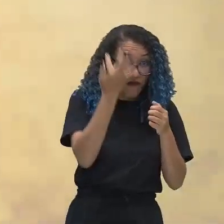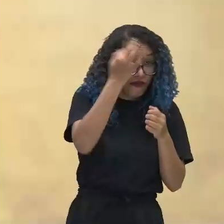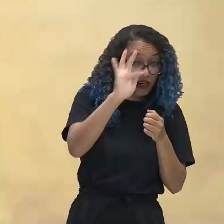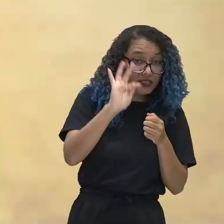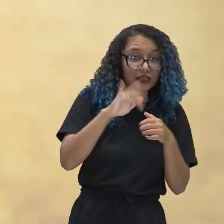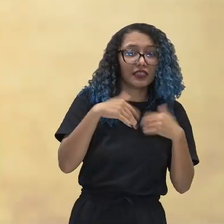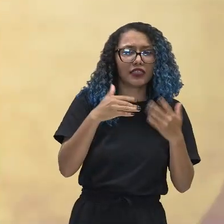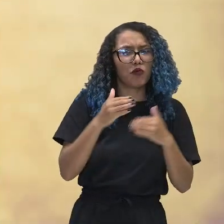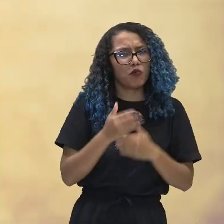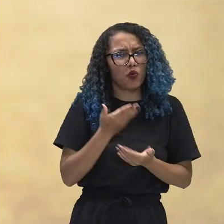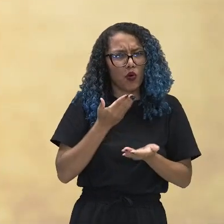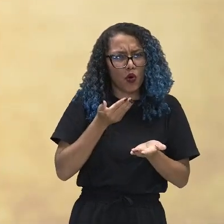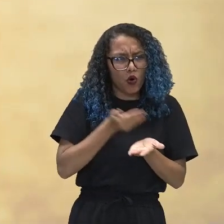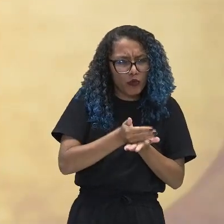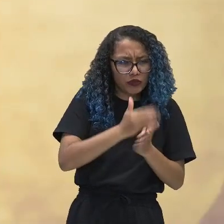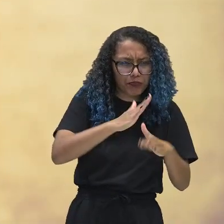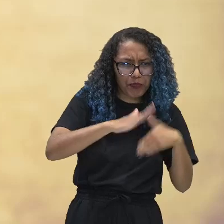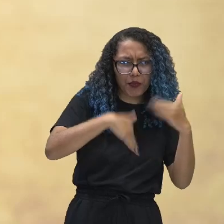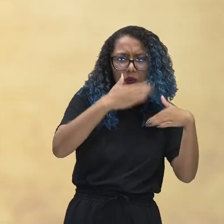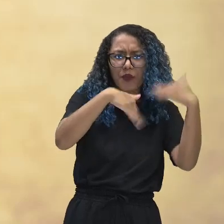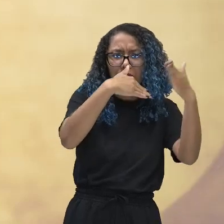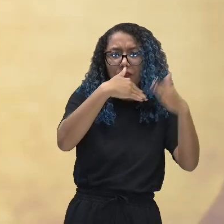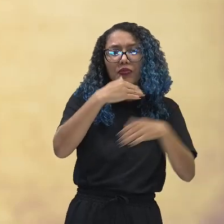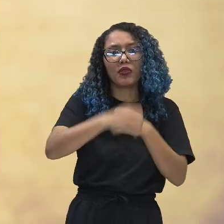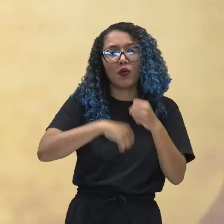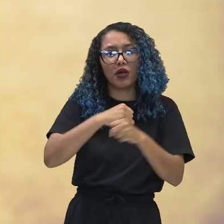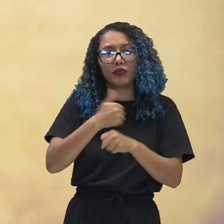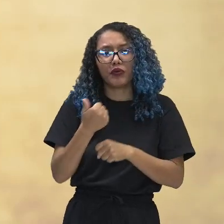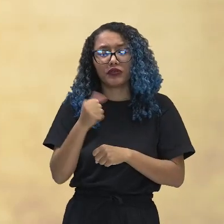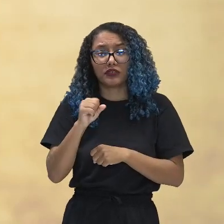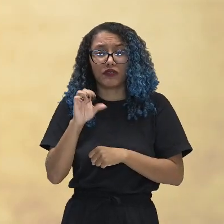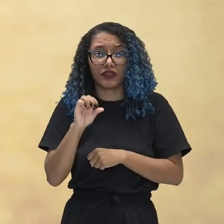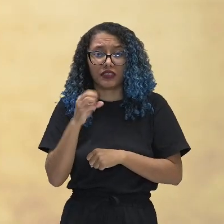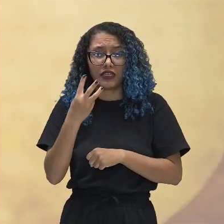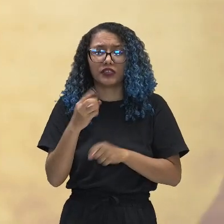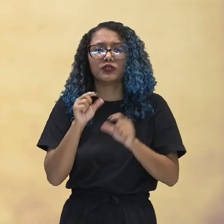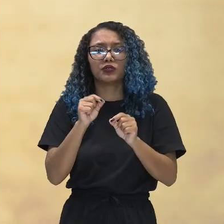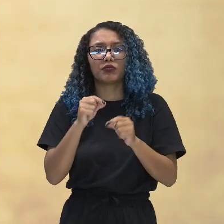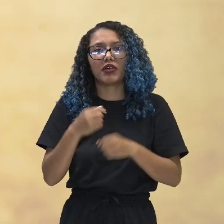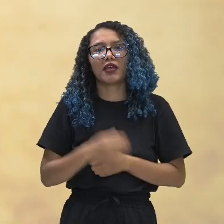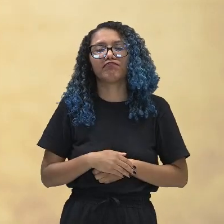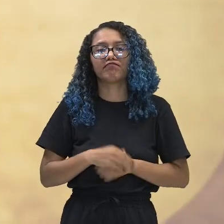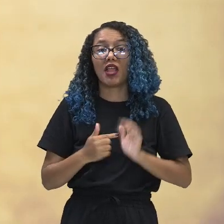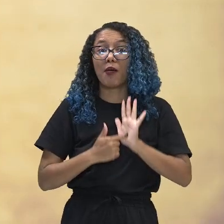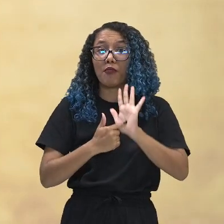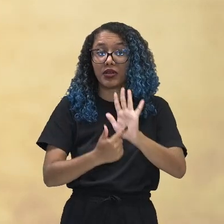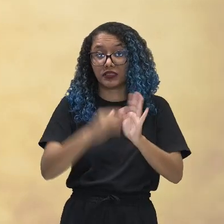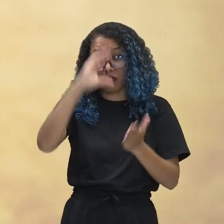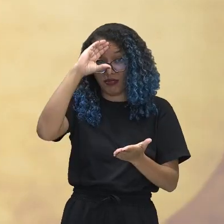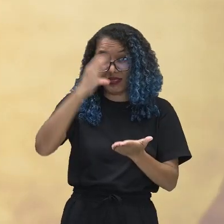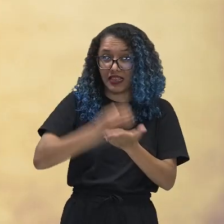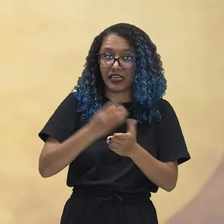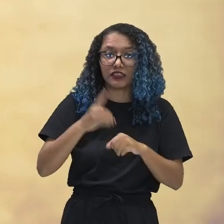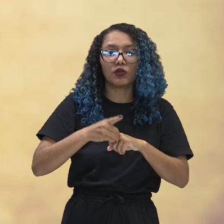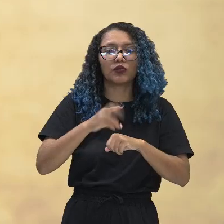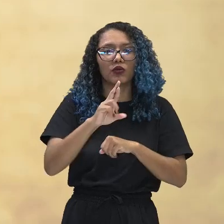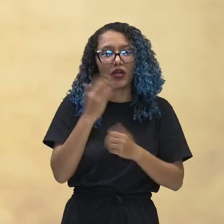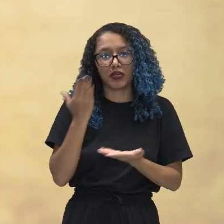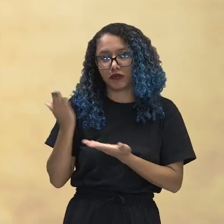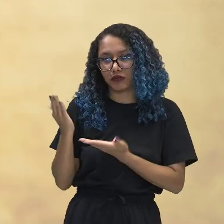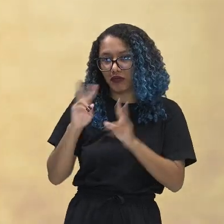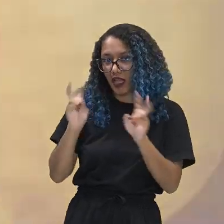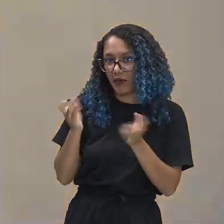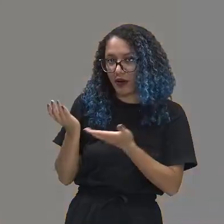Em 1893, defendeu tese de doutoramento com o seguinte tema: a divisão do trabalho